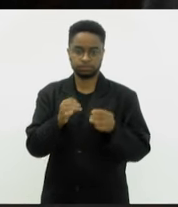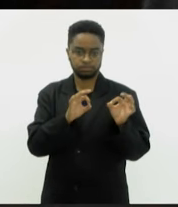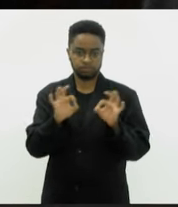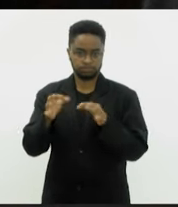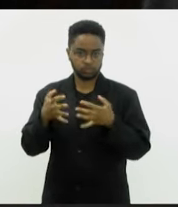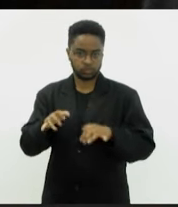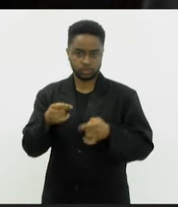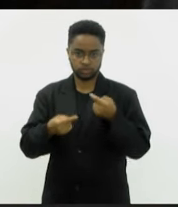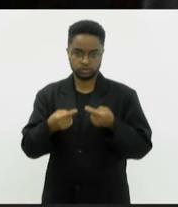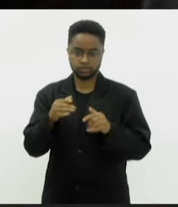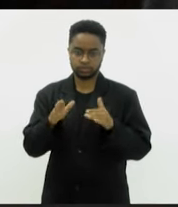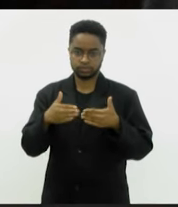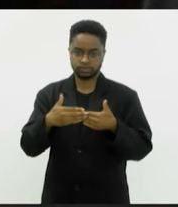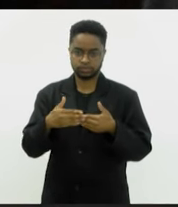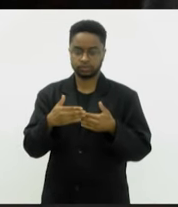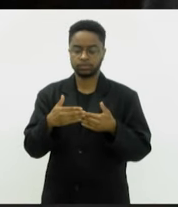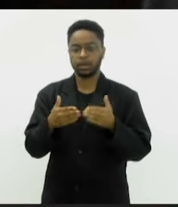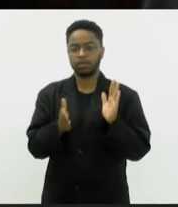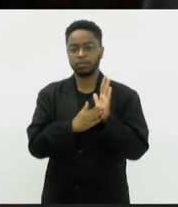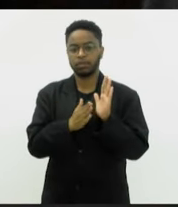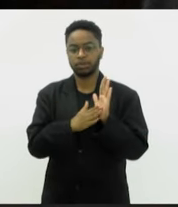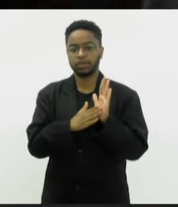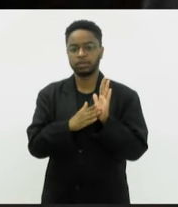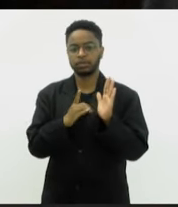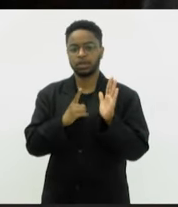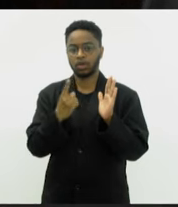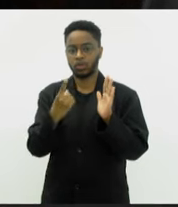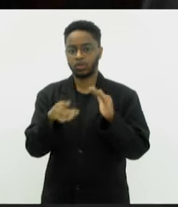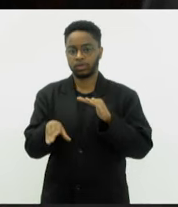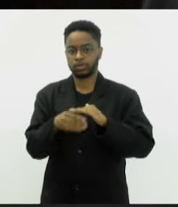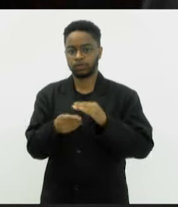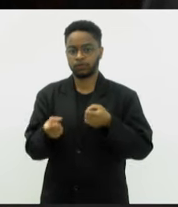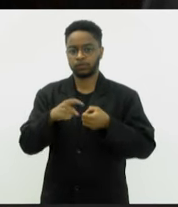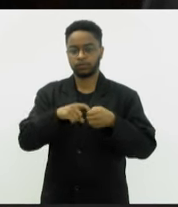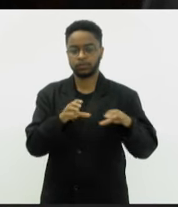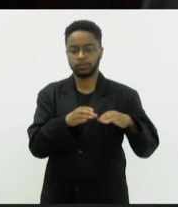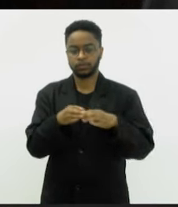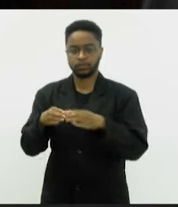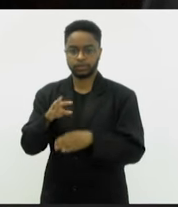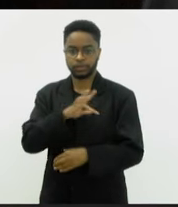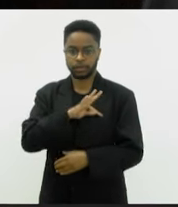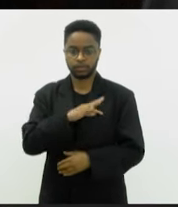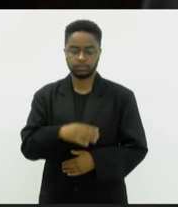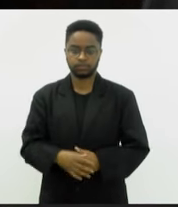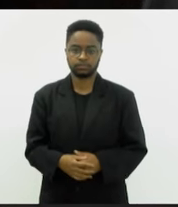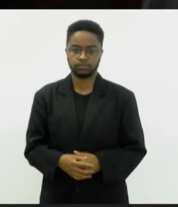queira discutir, encerrada a discussão, a presente proposta recebeu uma emenda e retorna às comissões técnicas.